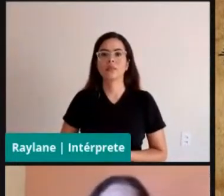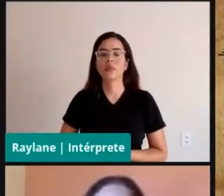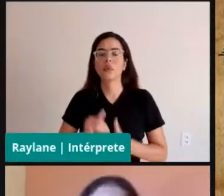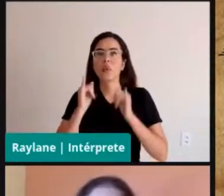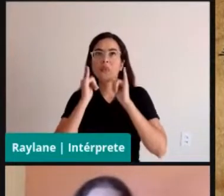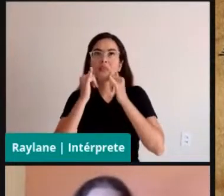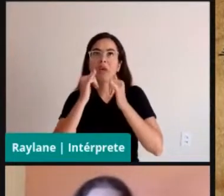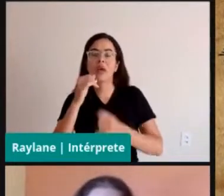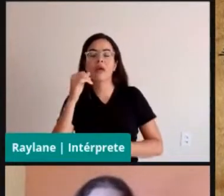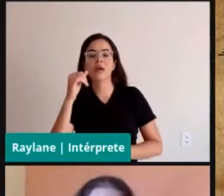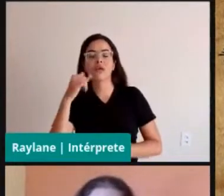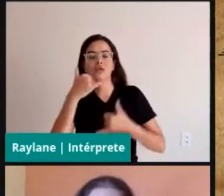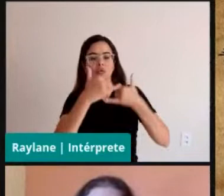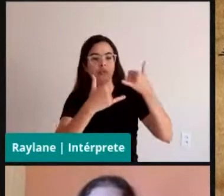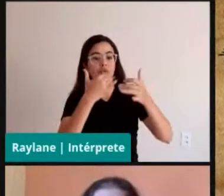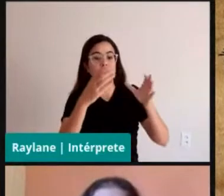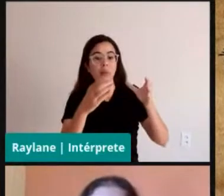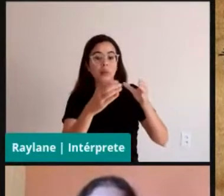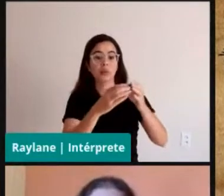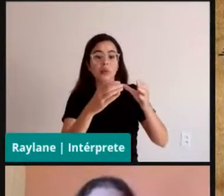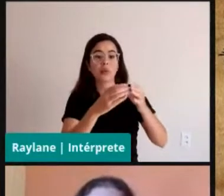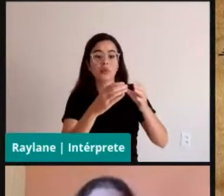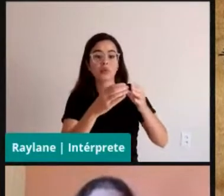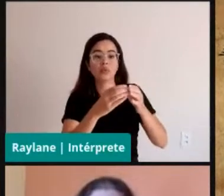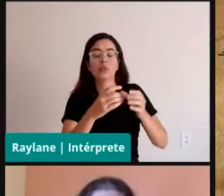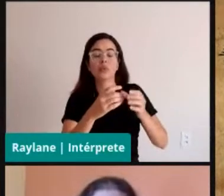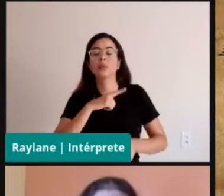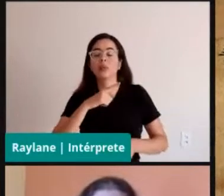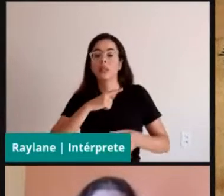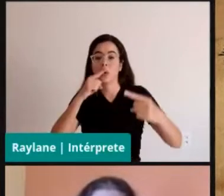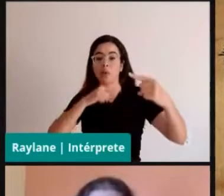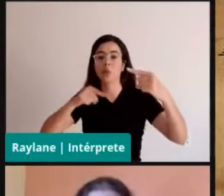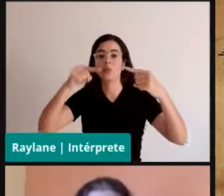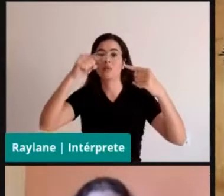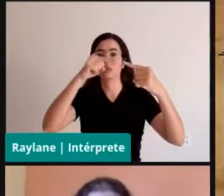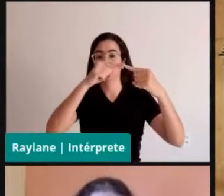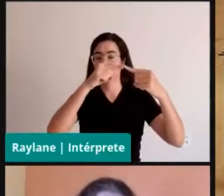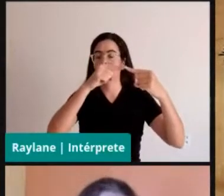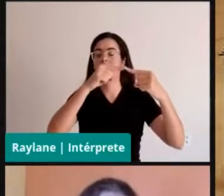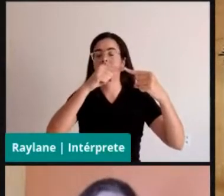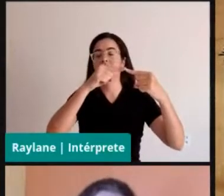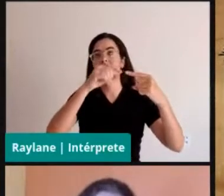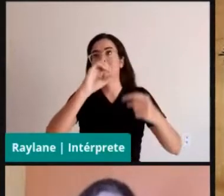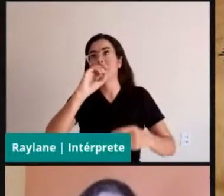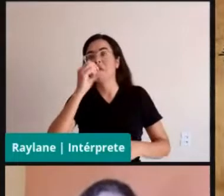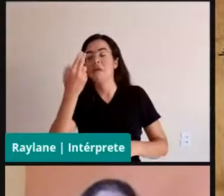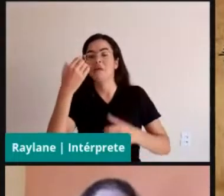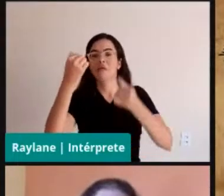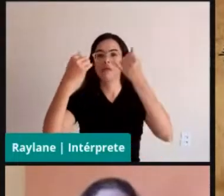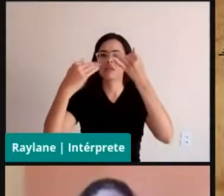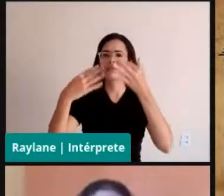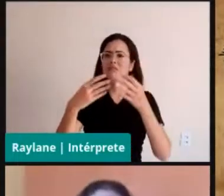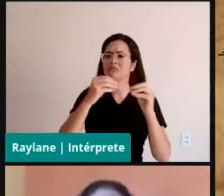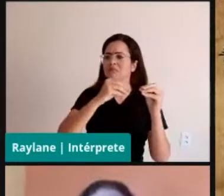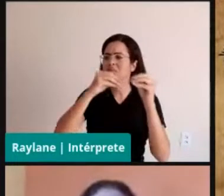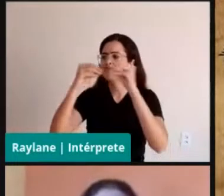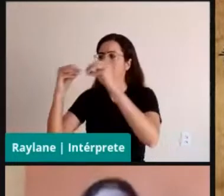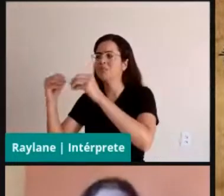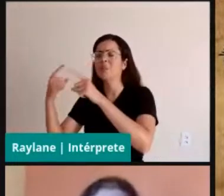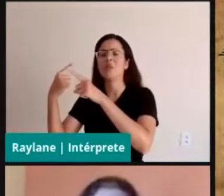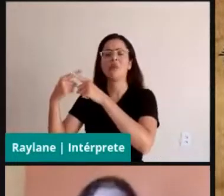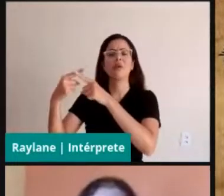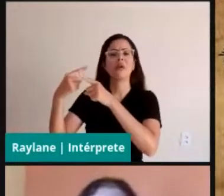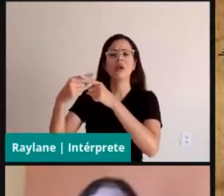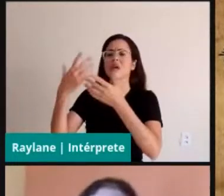missão, ou que explicar por que vocês foram levados até aí, e isso tem inúmeras possibilidades